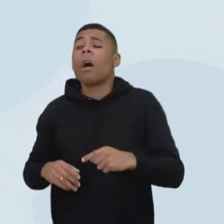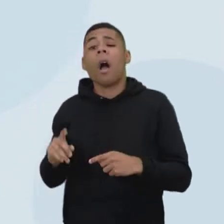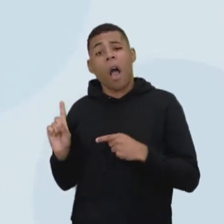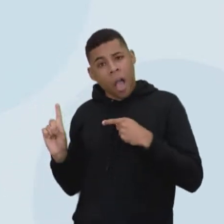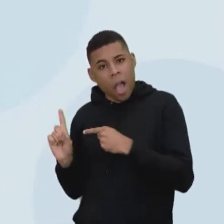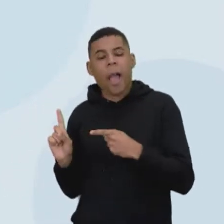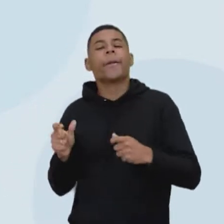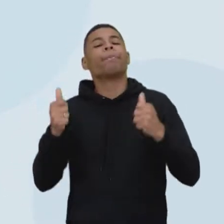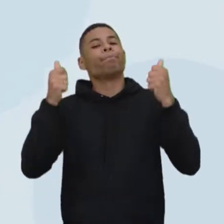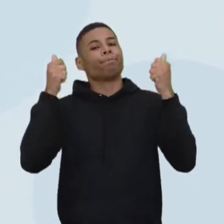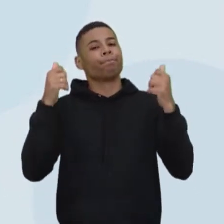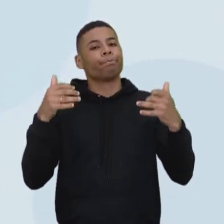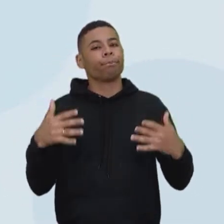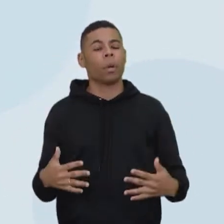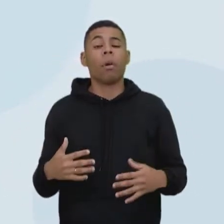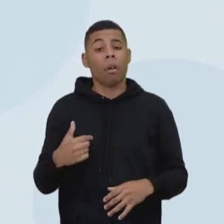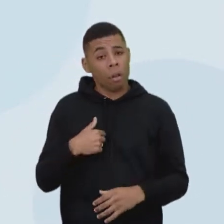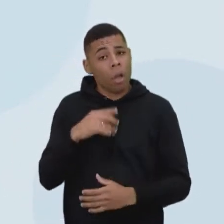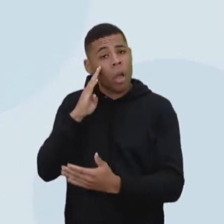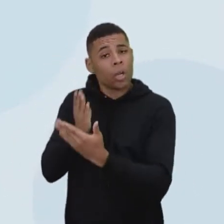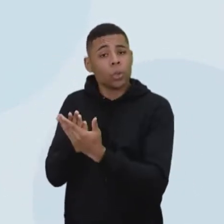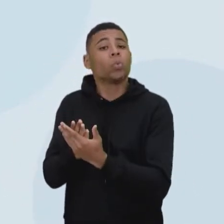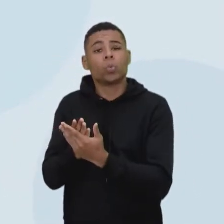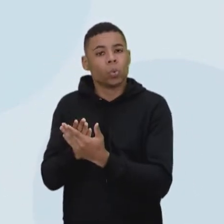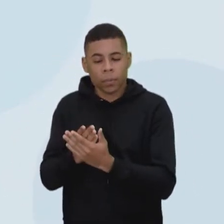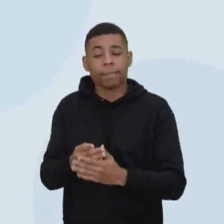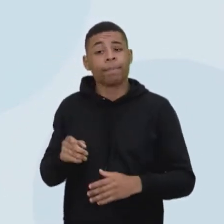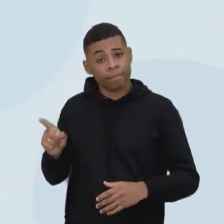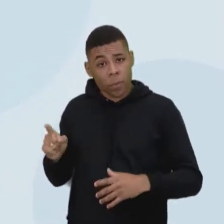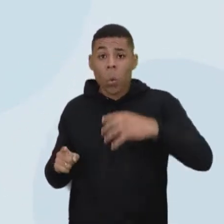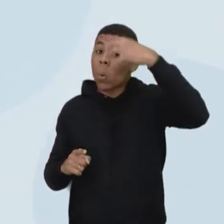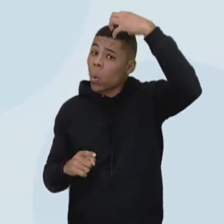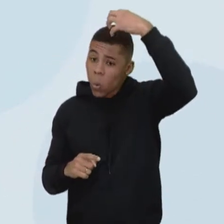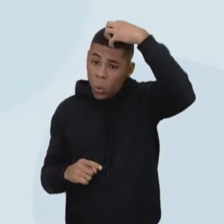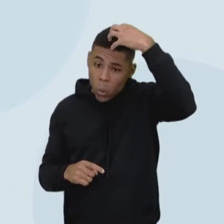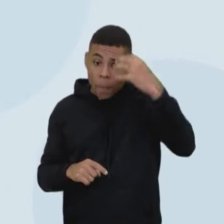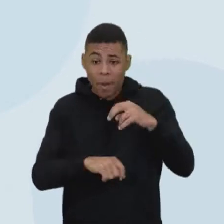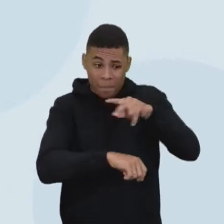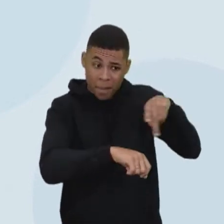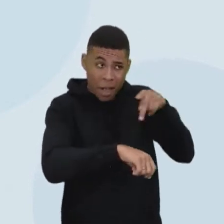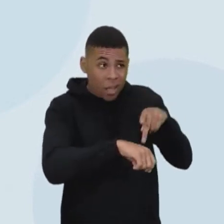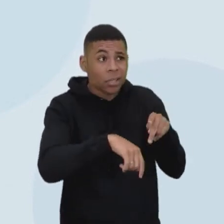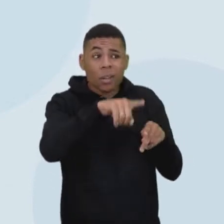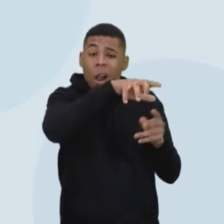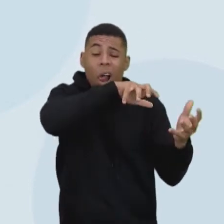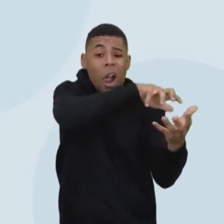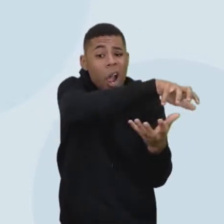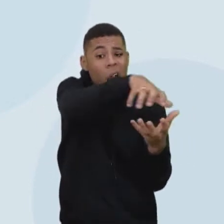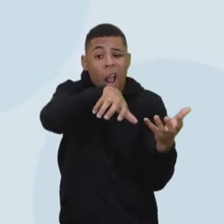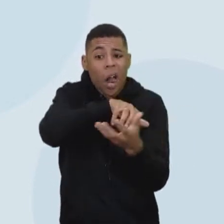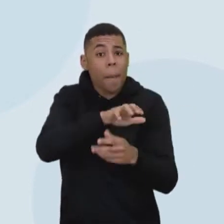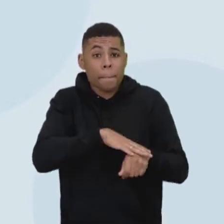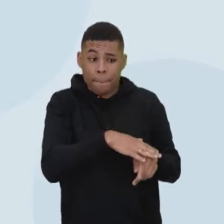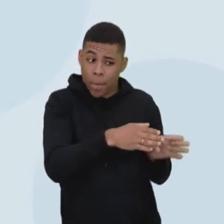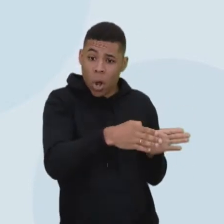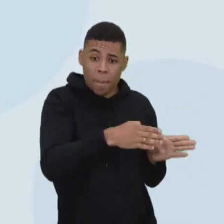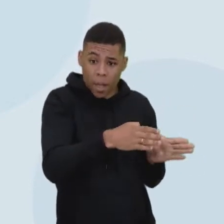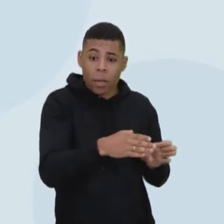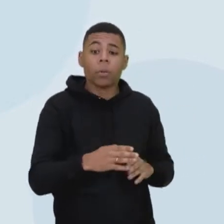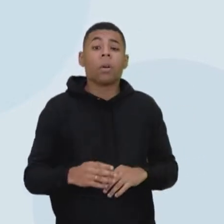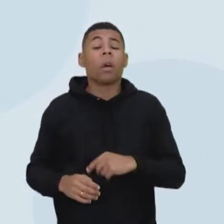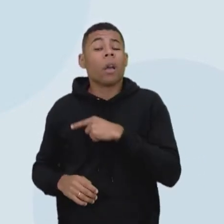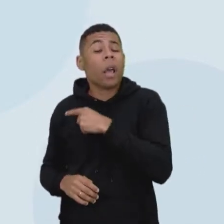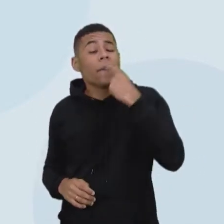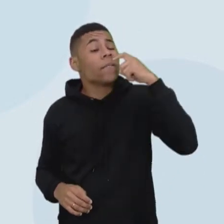na qual atribuía toda a culpa da caótica situação em que seu país vivia, naquele momento, ao